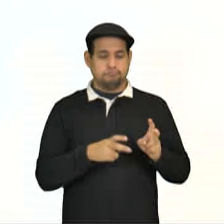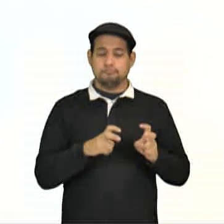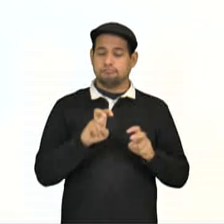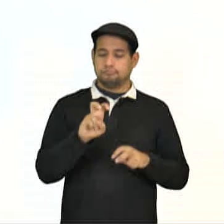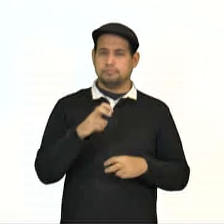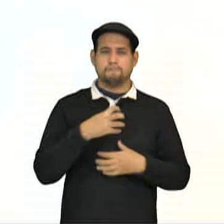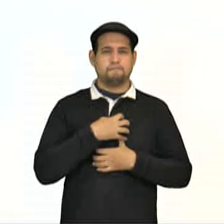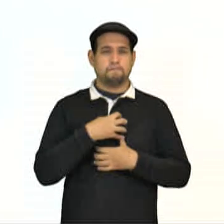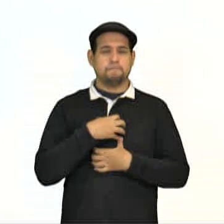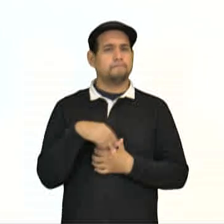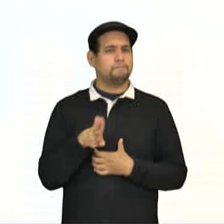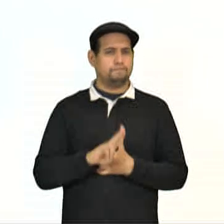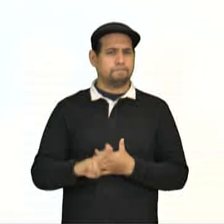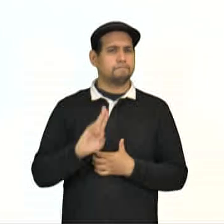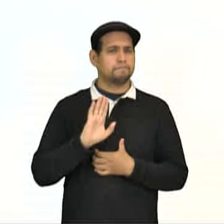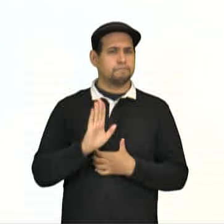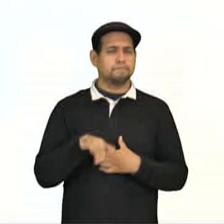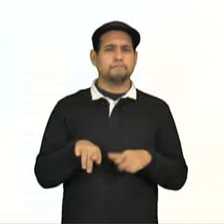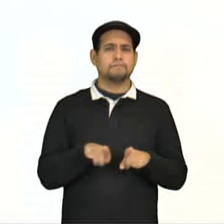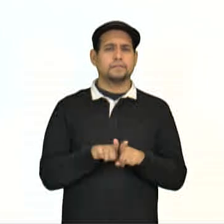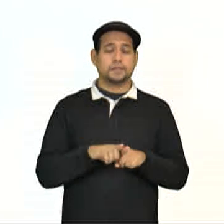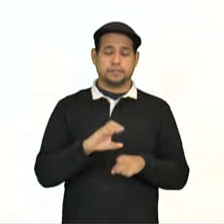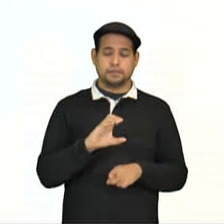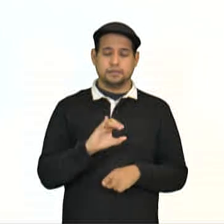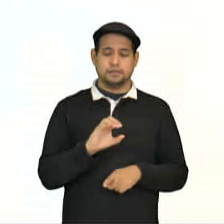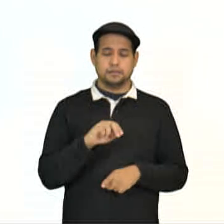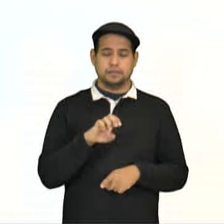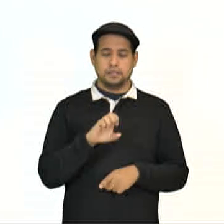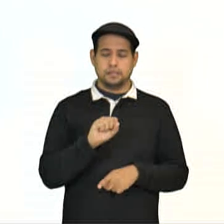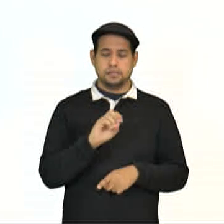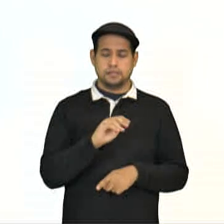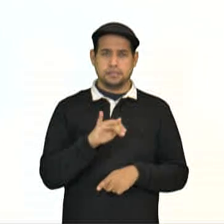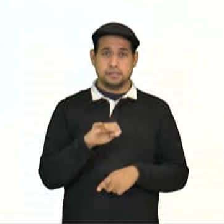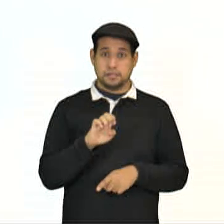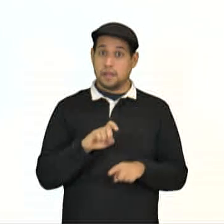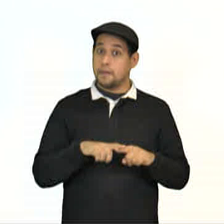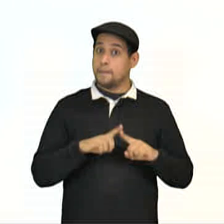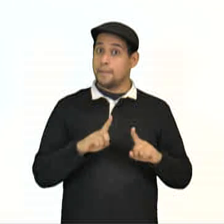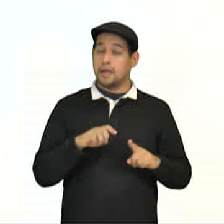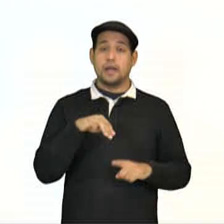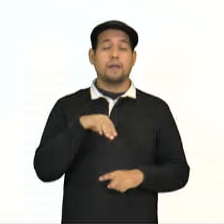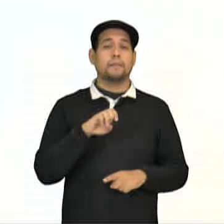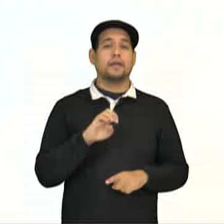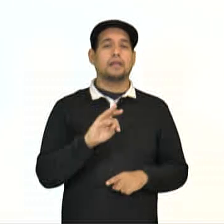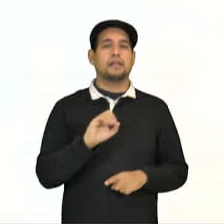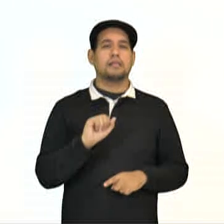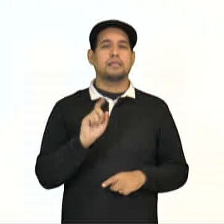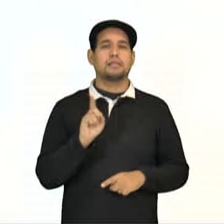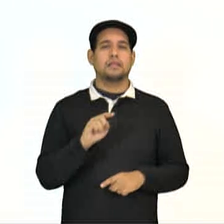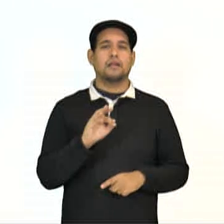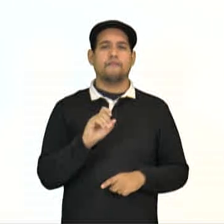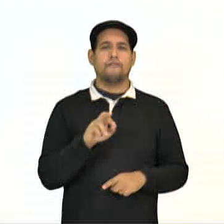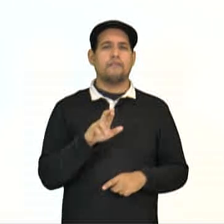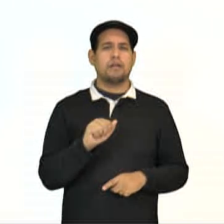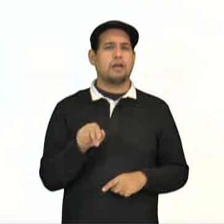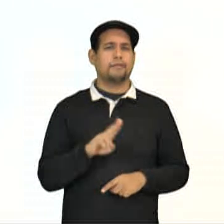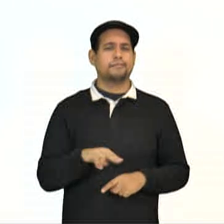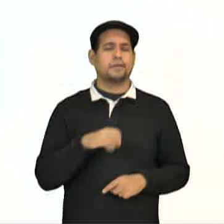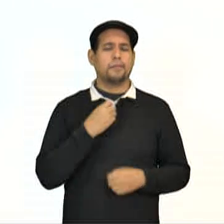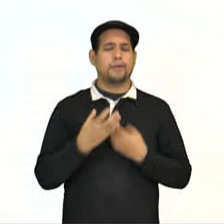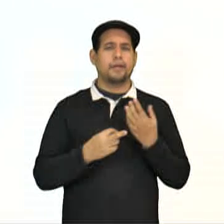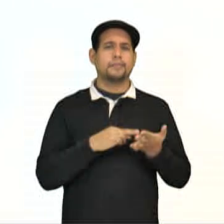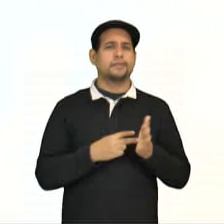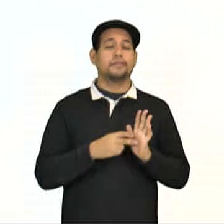5 sentidos aqui utilizados pelo autor, sinestesia. A metáfora, que é muito usada nos poemas, né, é a figura